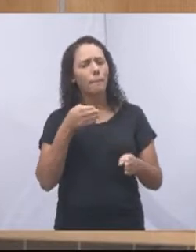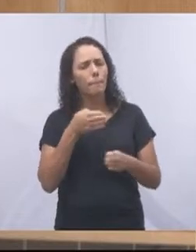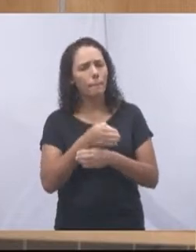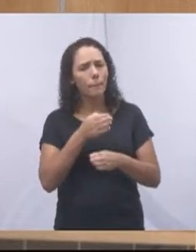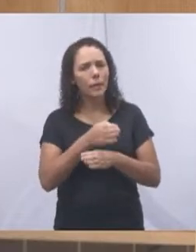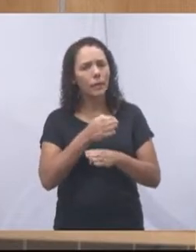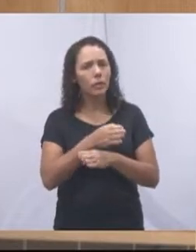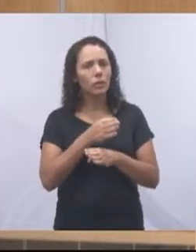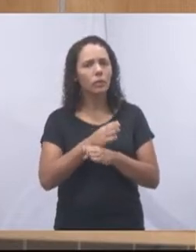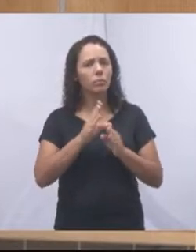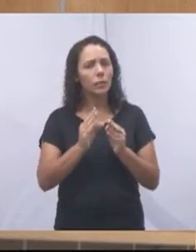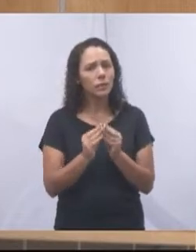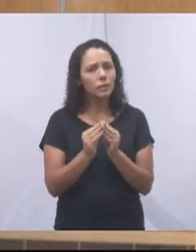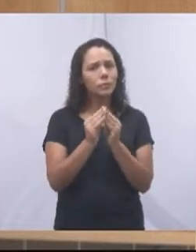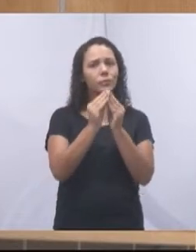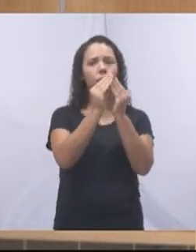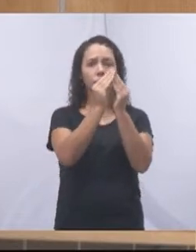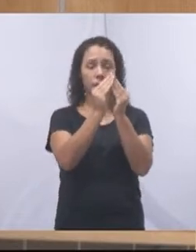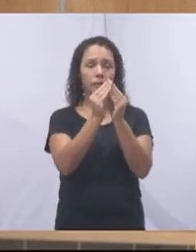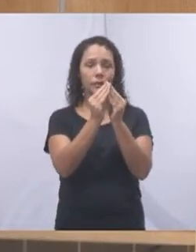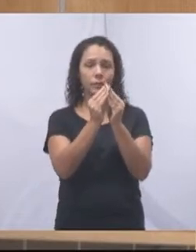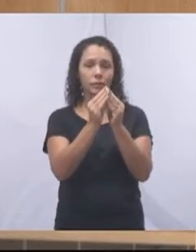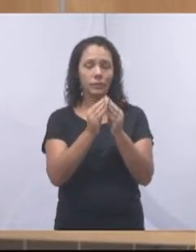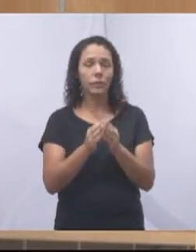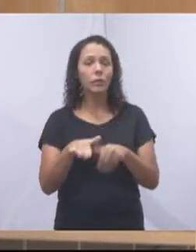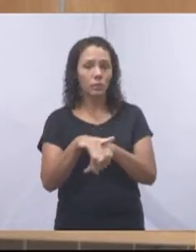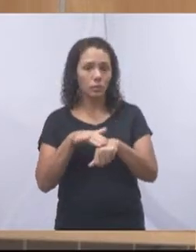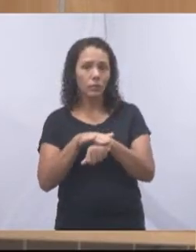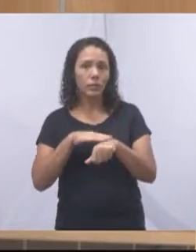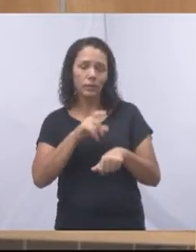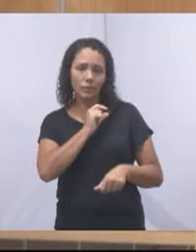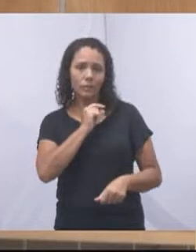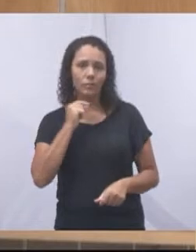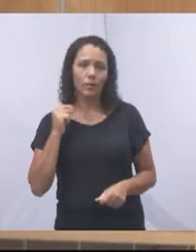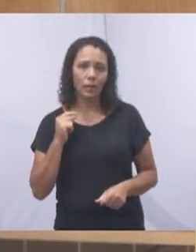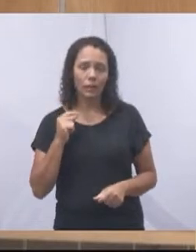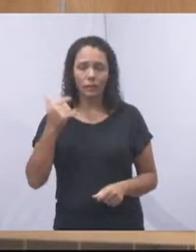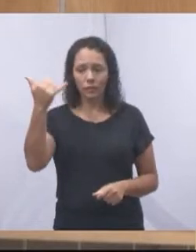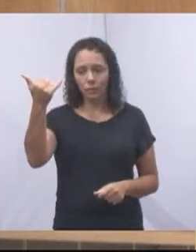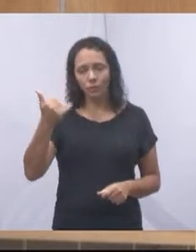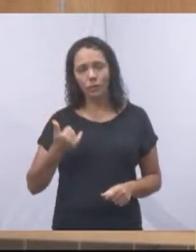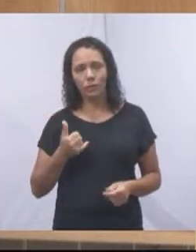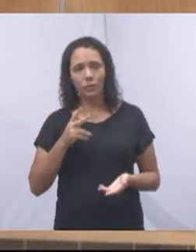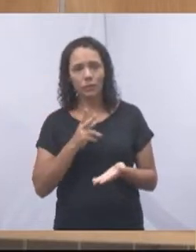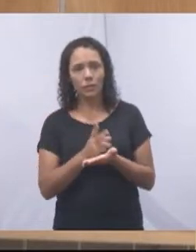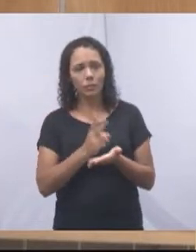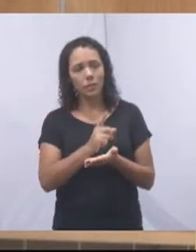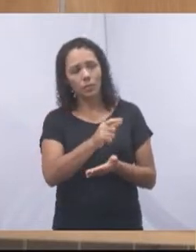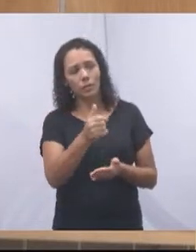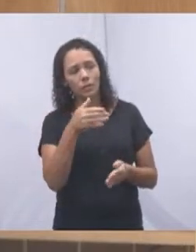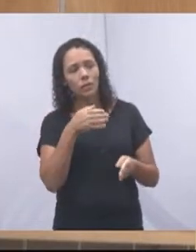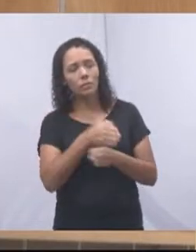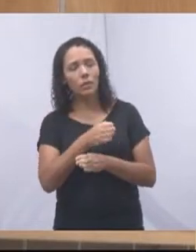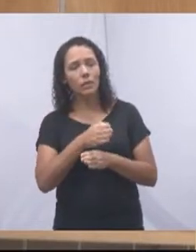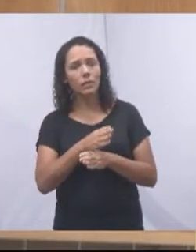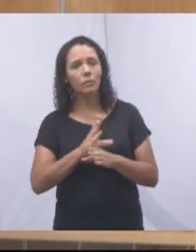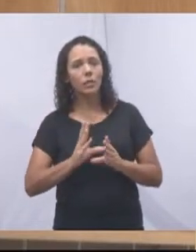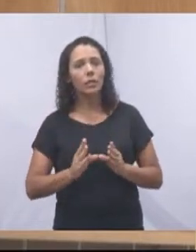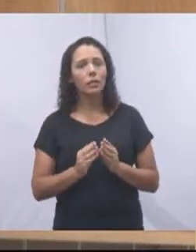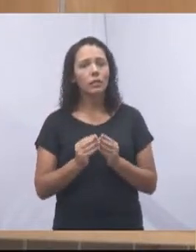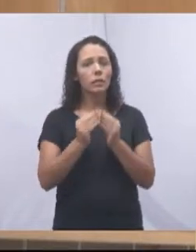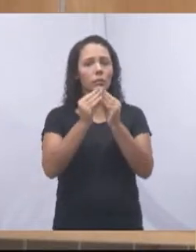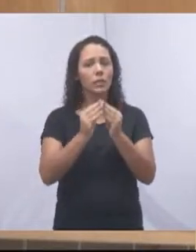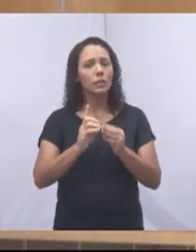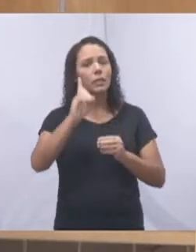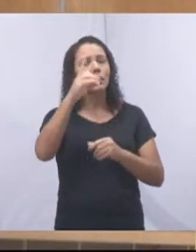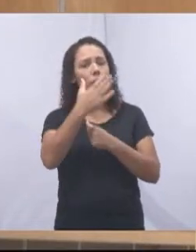mais até na missa. Falei para o padre, padre. Ele falou, cada vez que você vir na missa, Deus vai te conformando. O padre